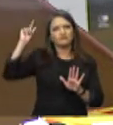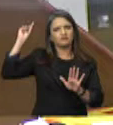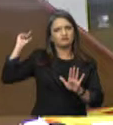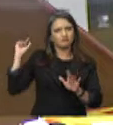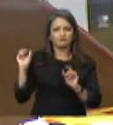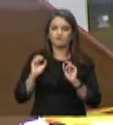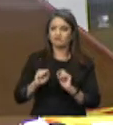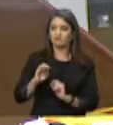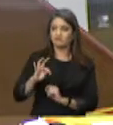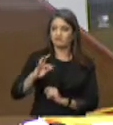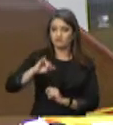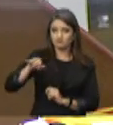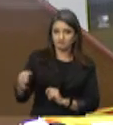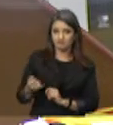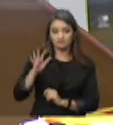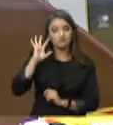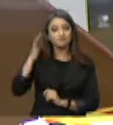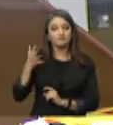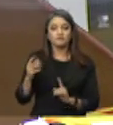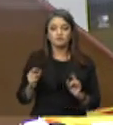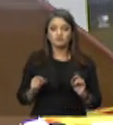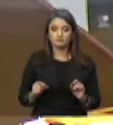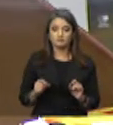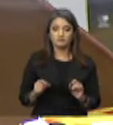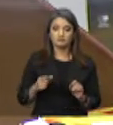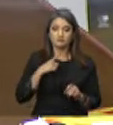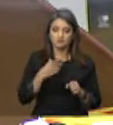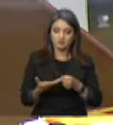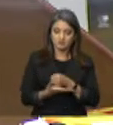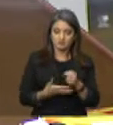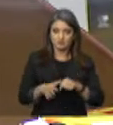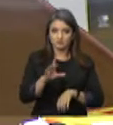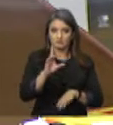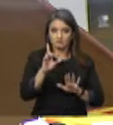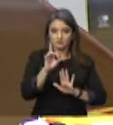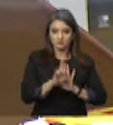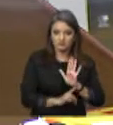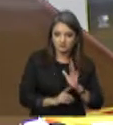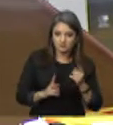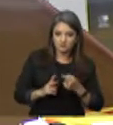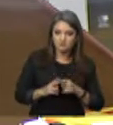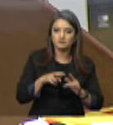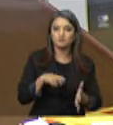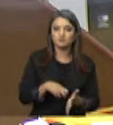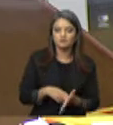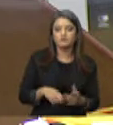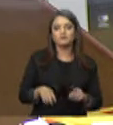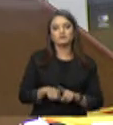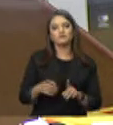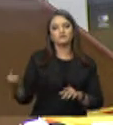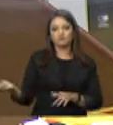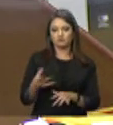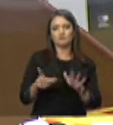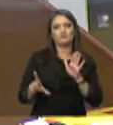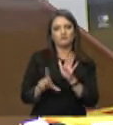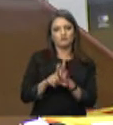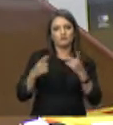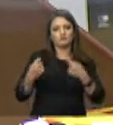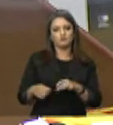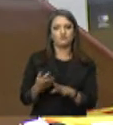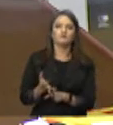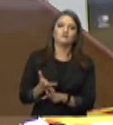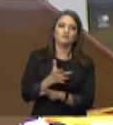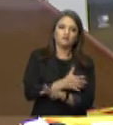do Superior Tribunal de Justiça na linha de que considerando os princípios do direito sancionador a novatio legis in mellius deve retroagir